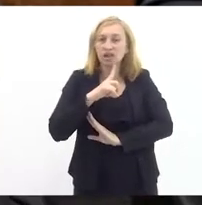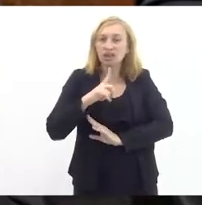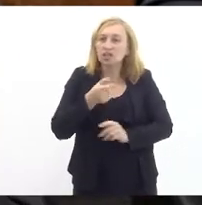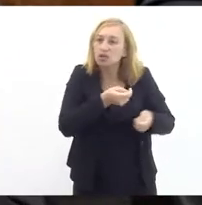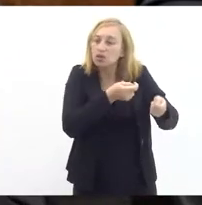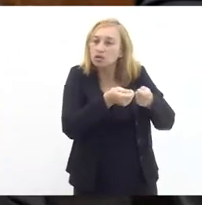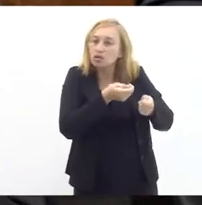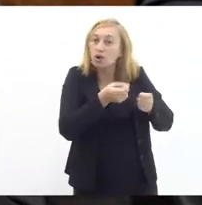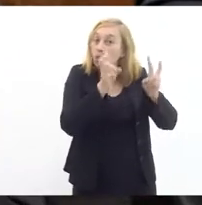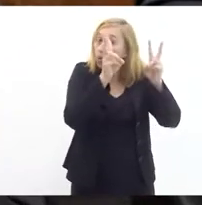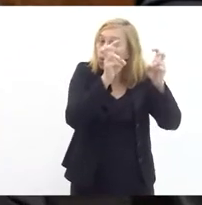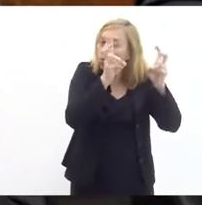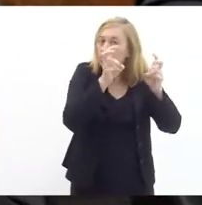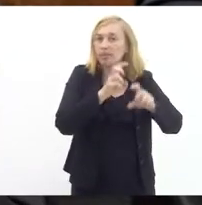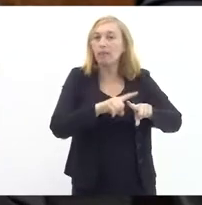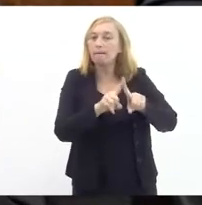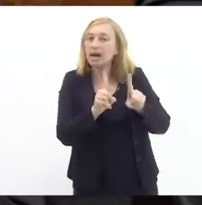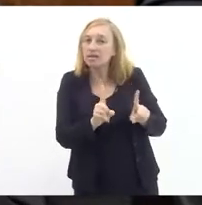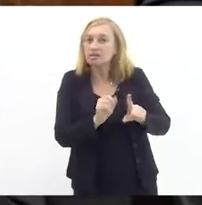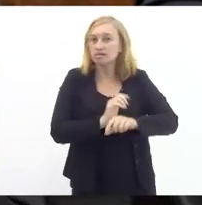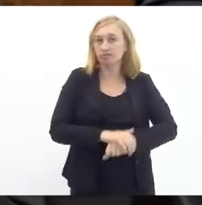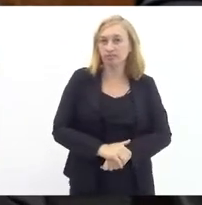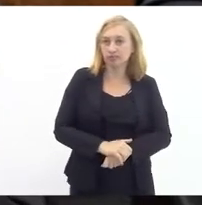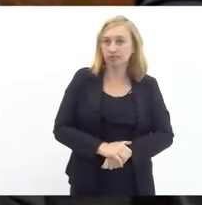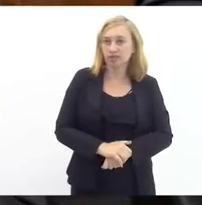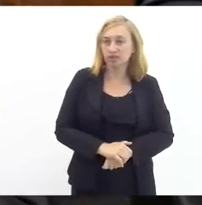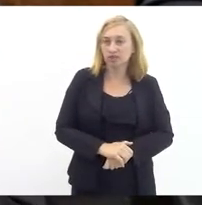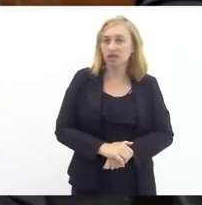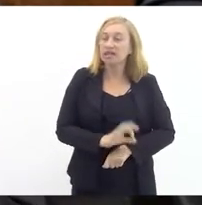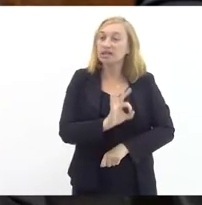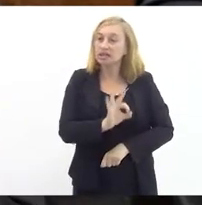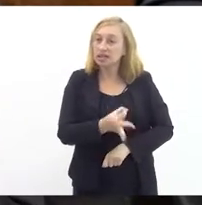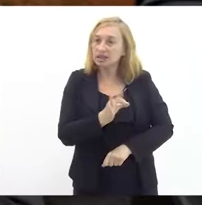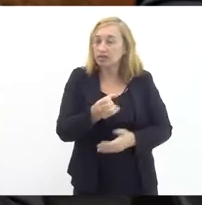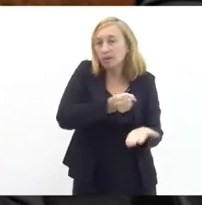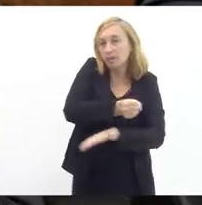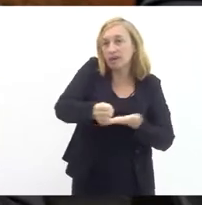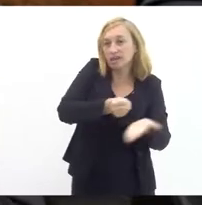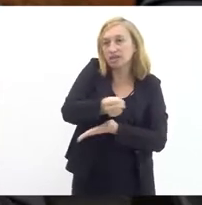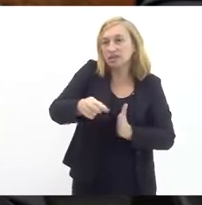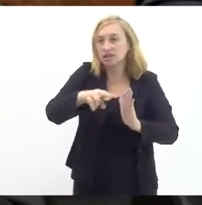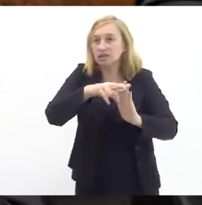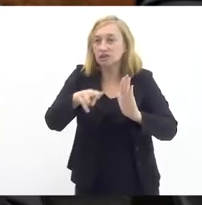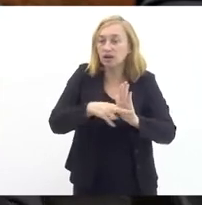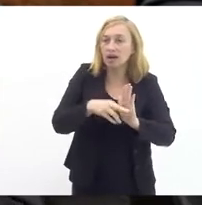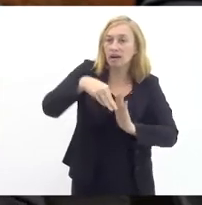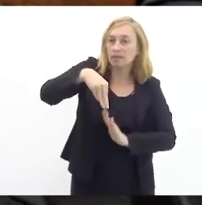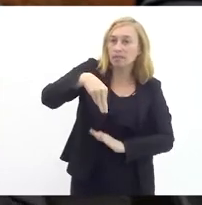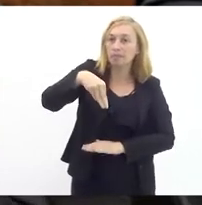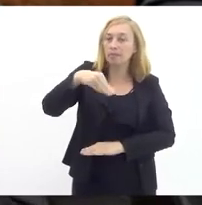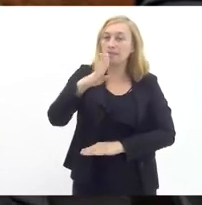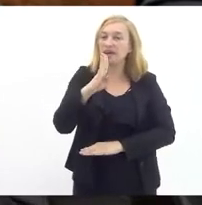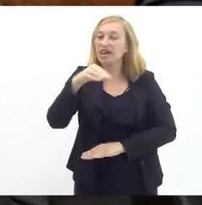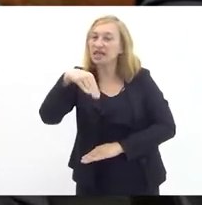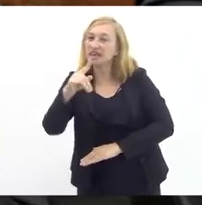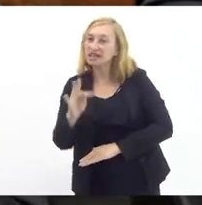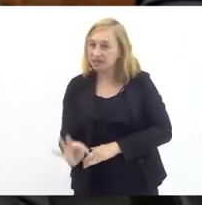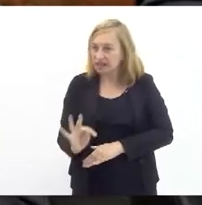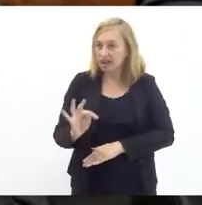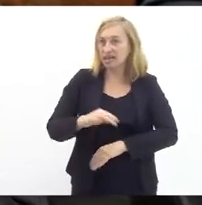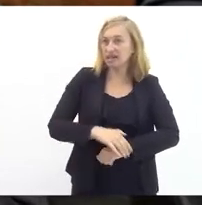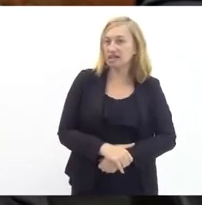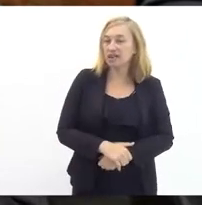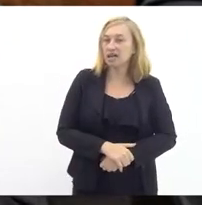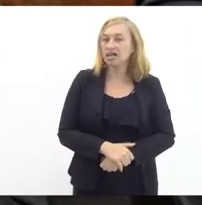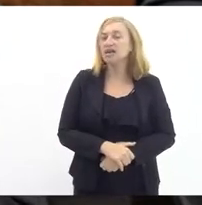o tema, mas majoritariamente baseada nas normas da BNT. E a resolução,